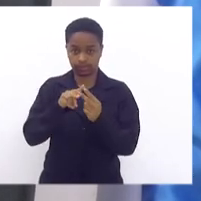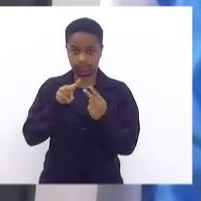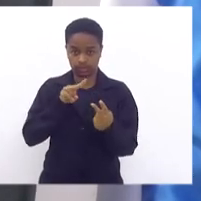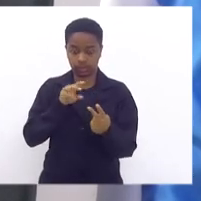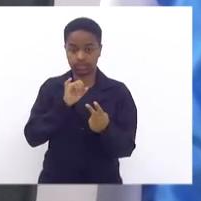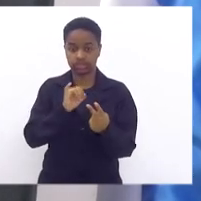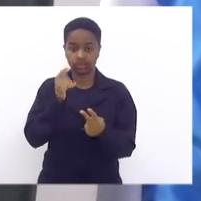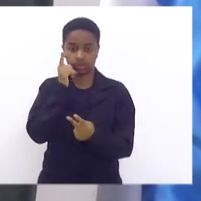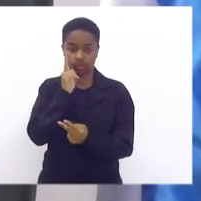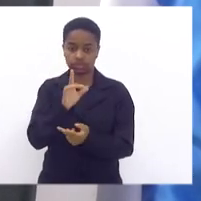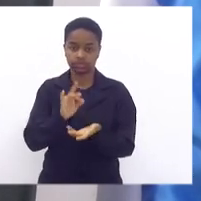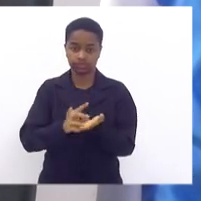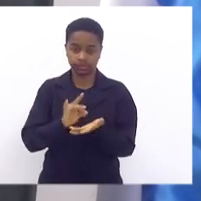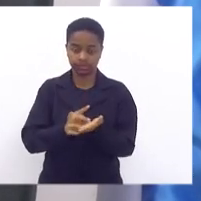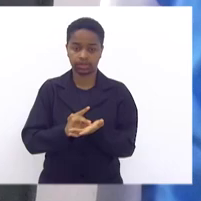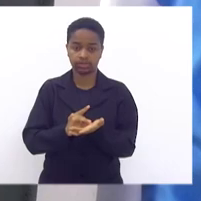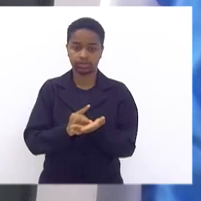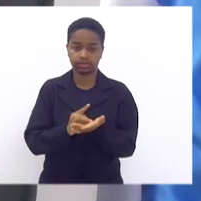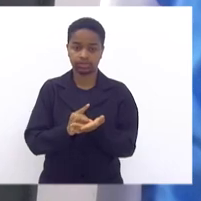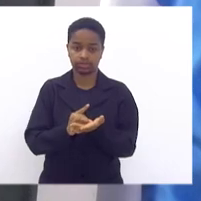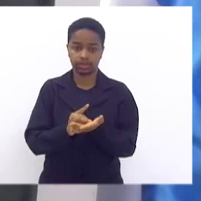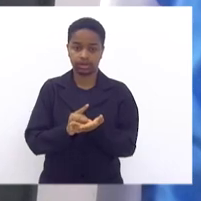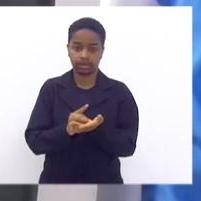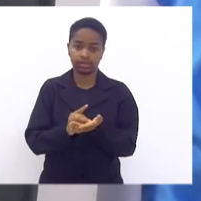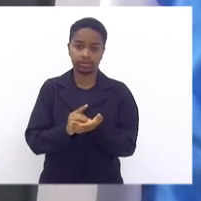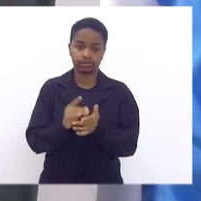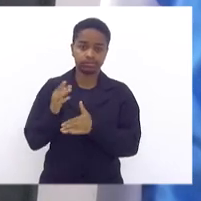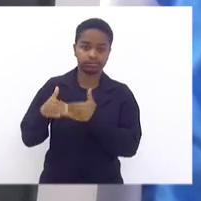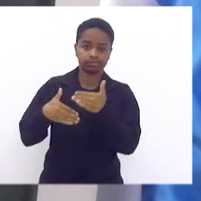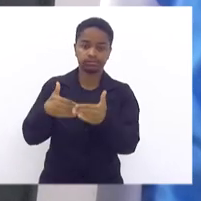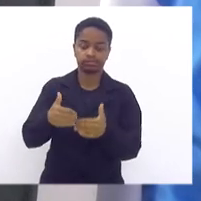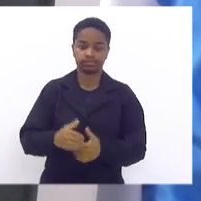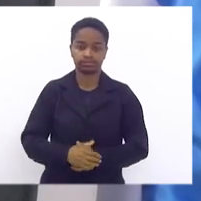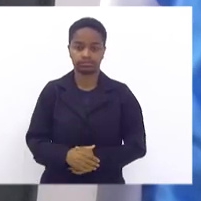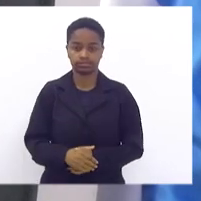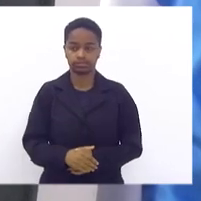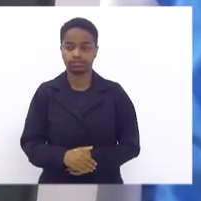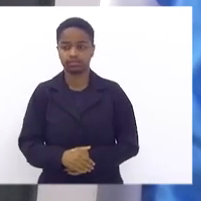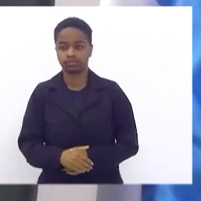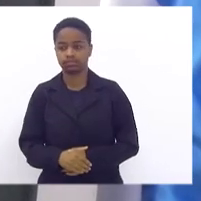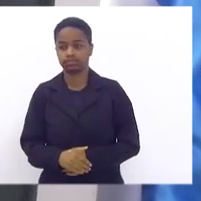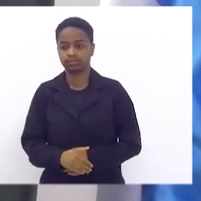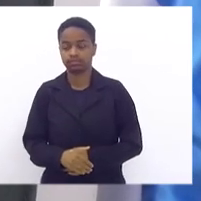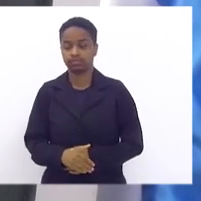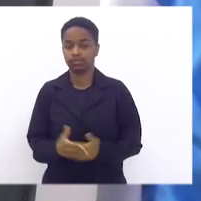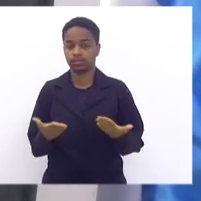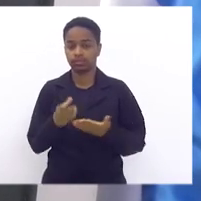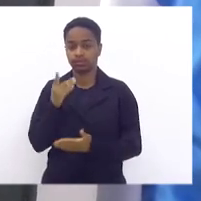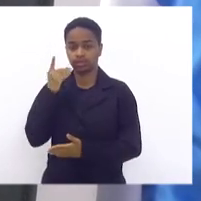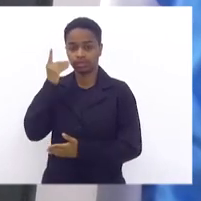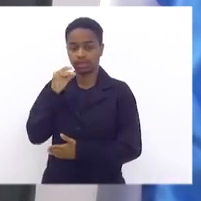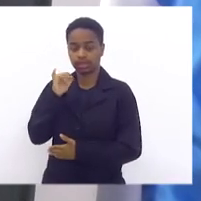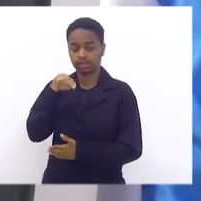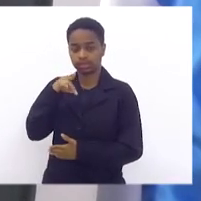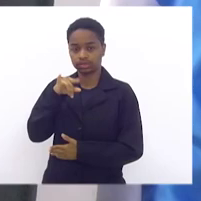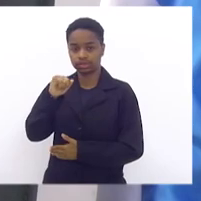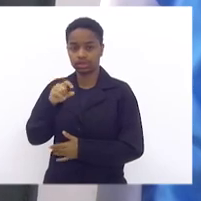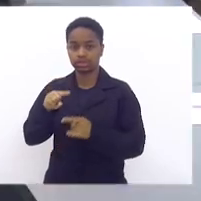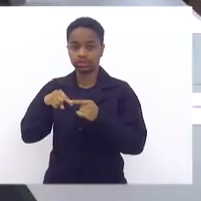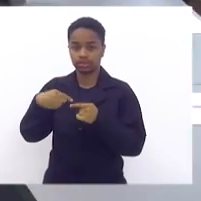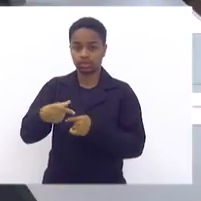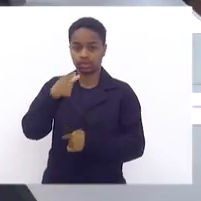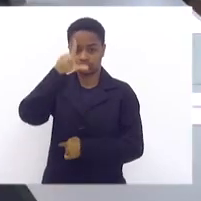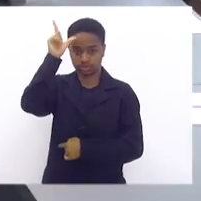dar efetividade àquela apuração. Então, vou passar para a deputada Índia para suas considerações, deputado Luiz Paulo, e